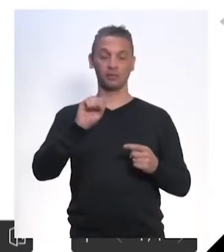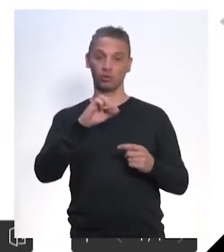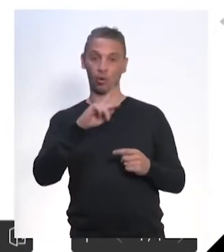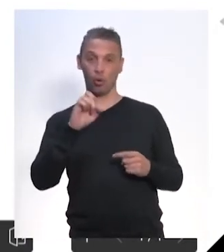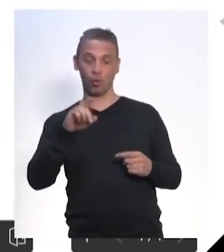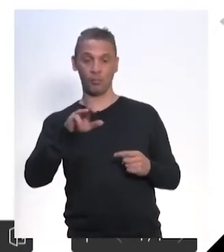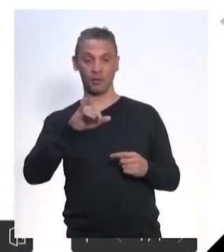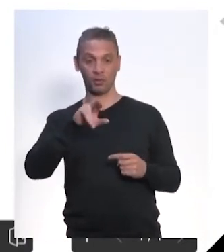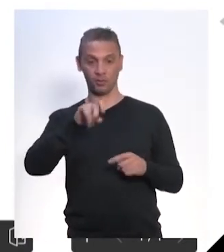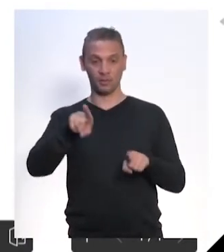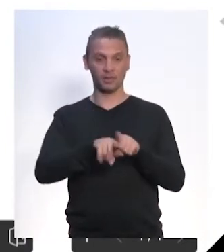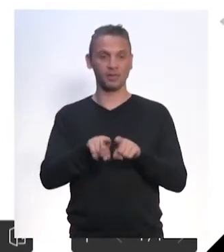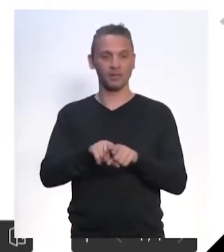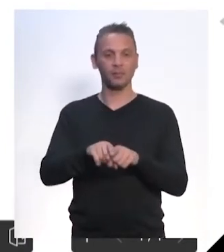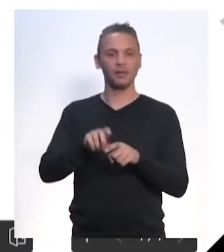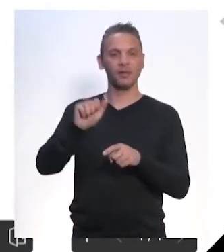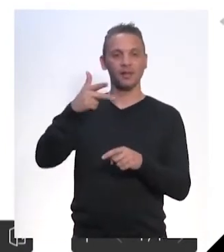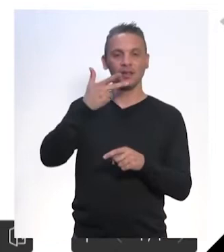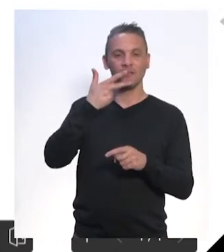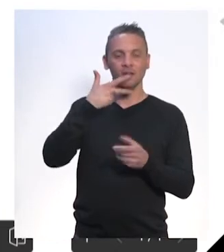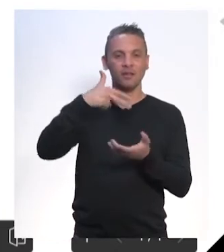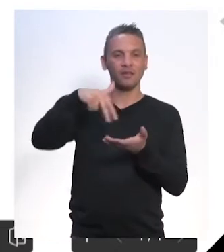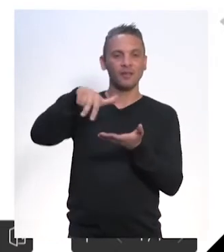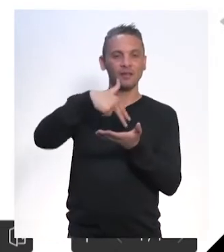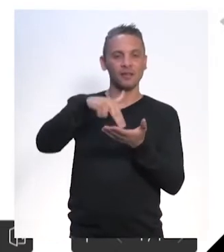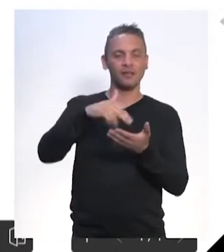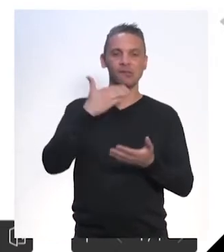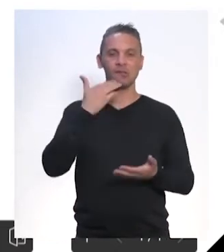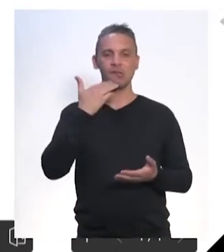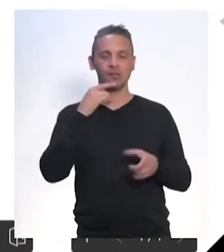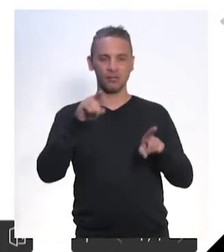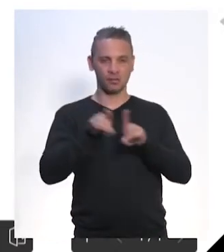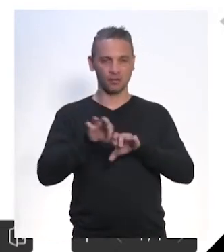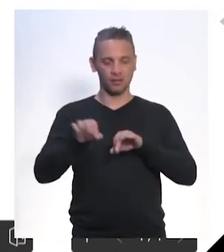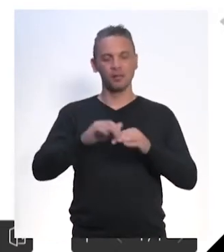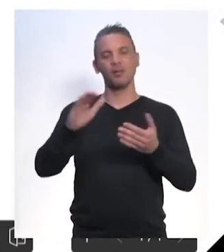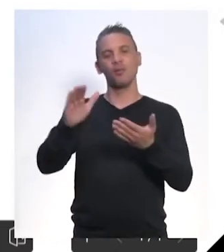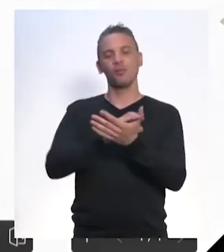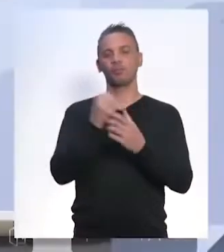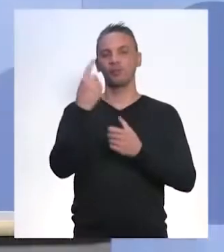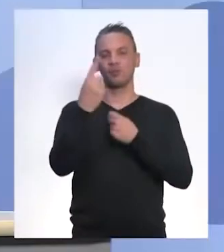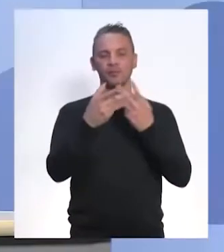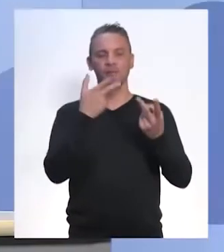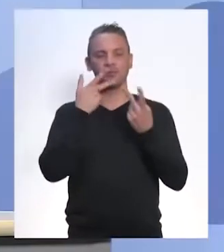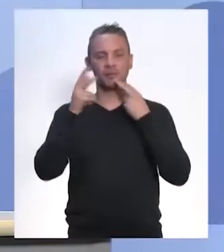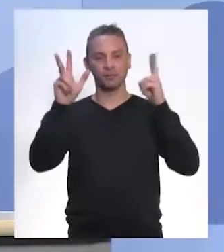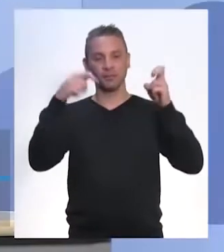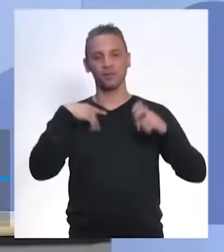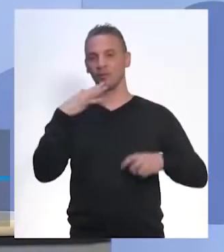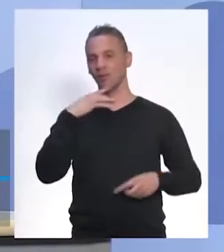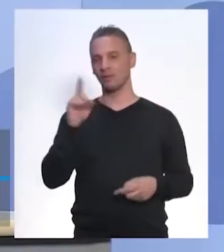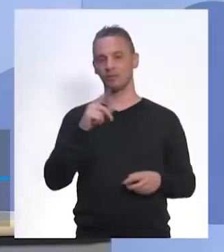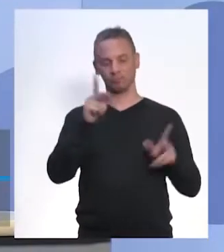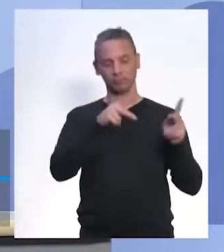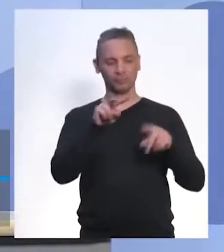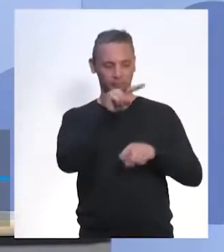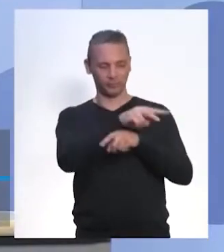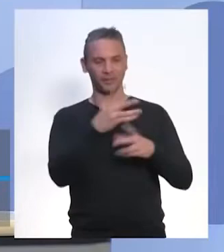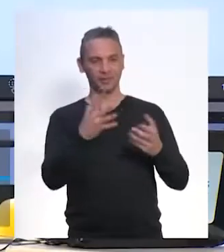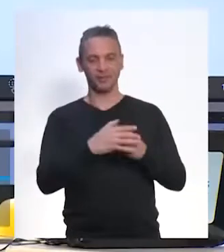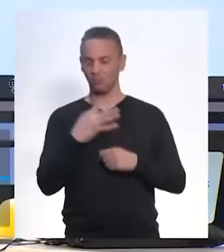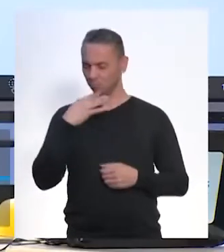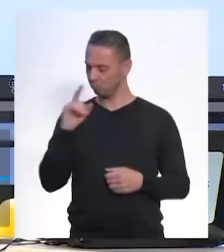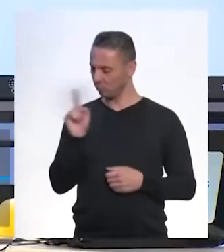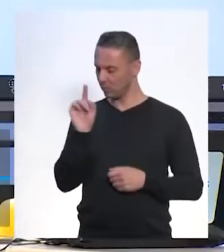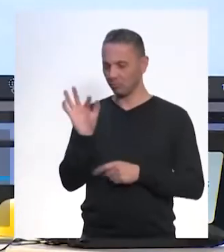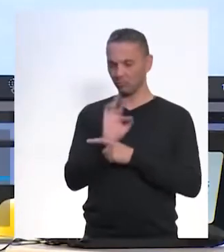A Ana, que falou do Dançarina Imperfeito, mas muitas falaram do Dançarina Imperfeito. Eu não conhecia. Vou assistir, professora. Eu também não conheço